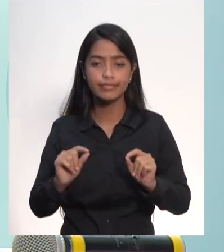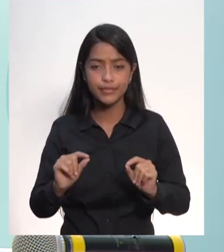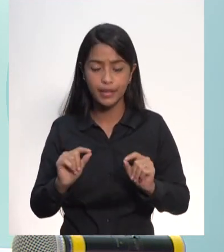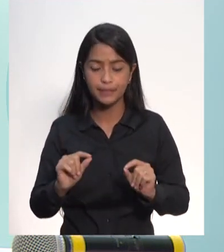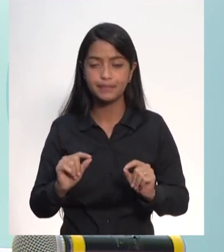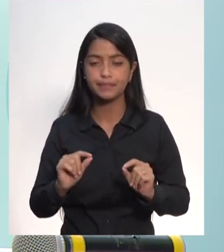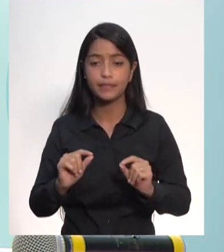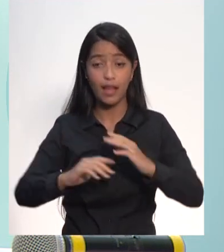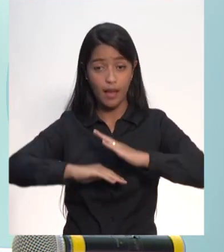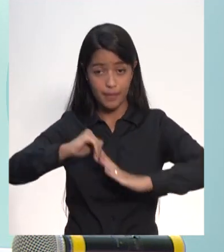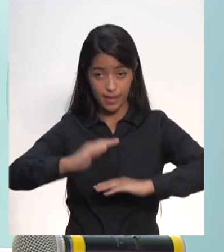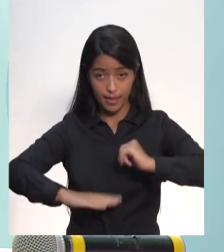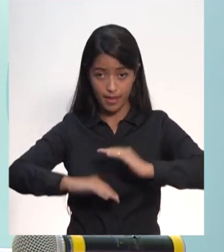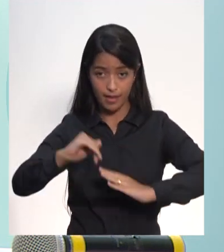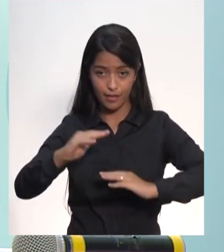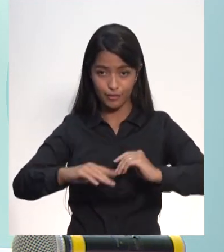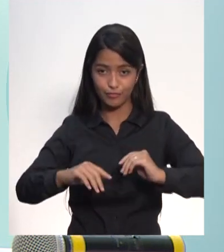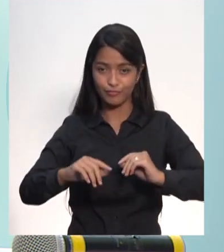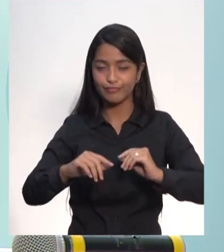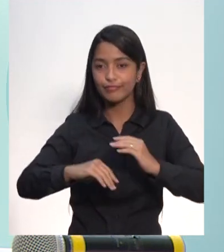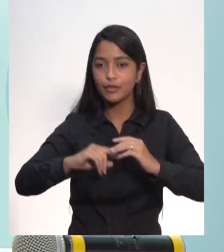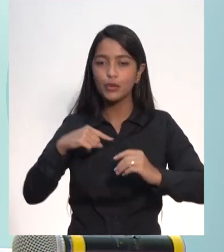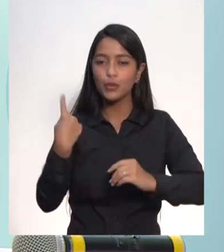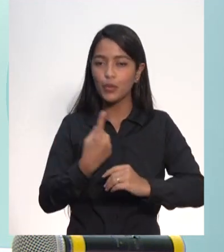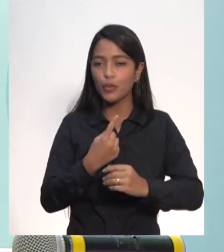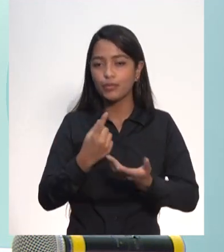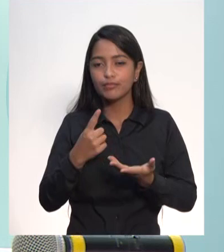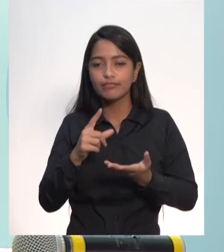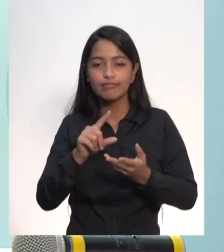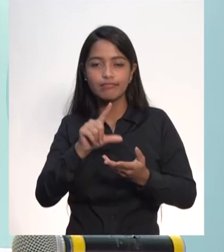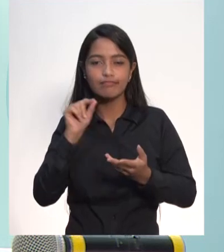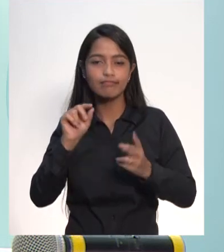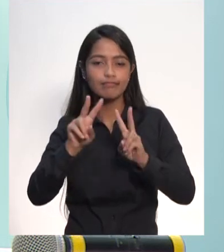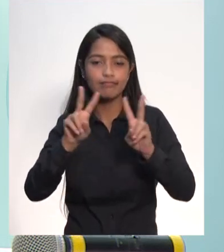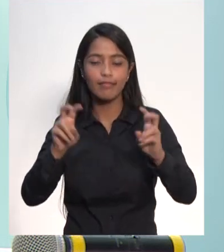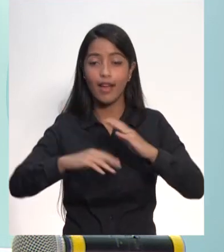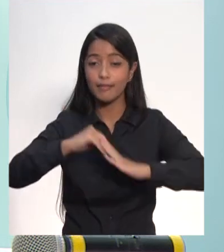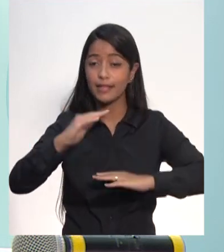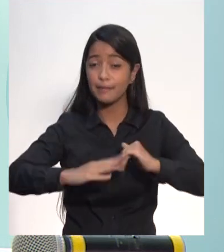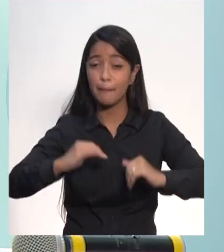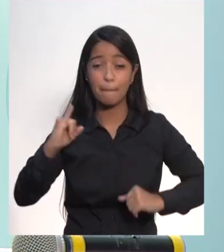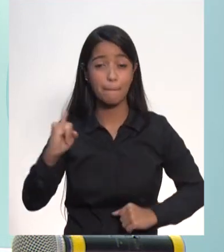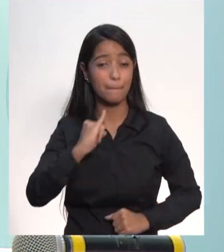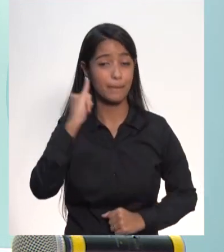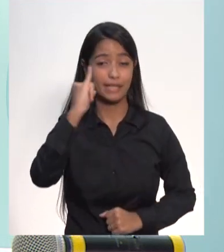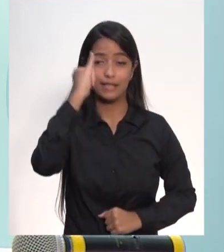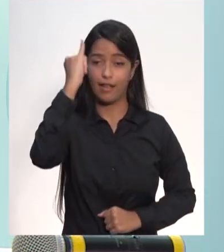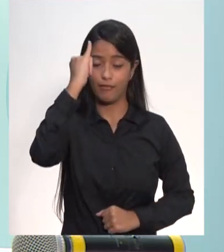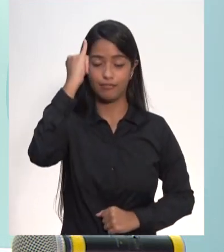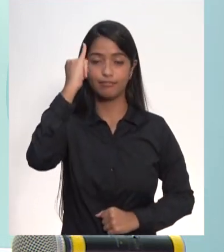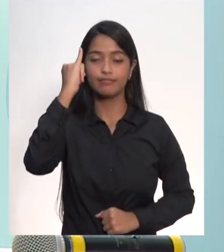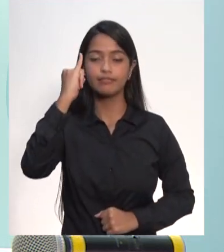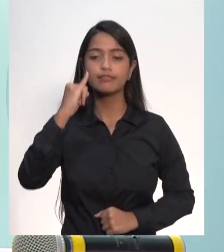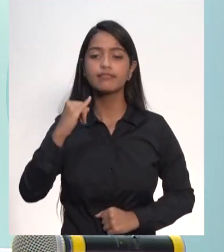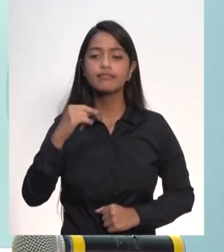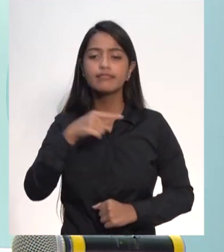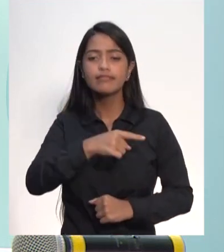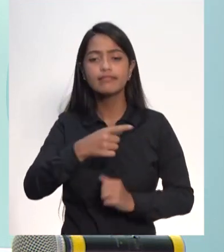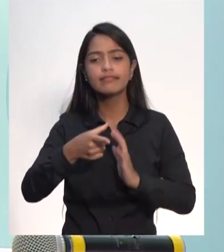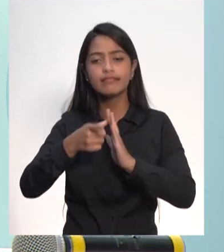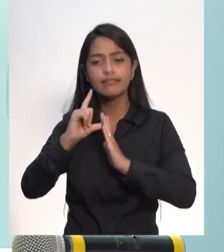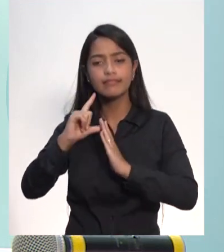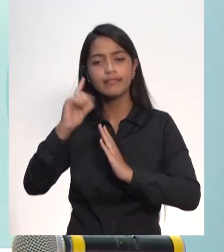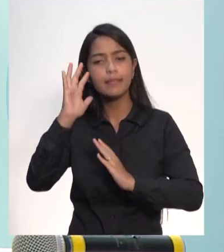de habilidades essenciais, como que elas foram pensadas e qual o propósito da gente fazer